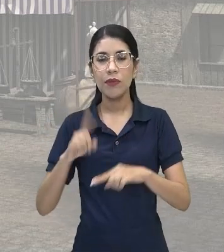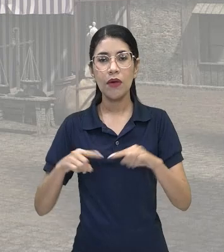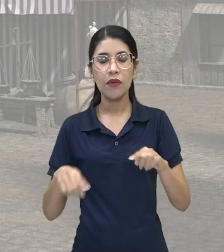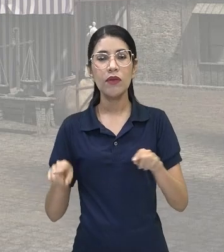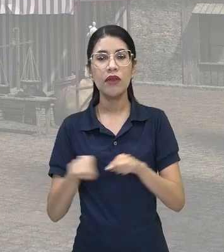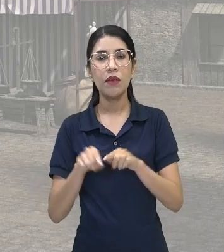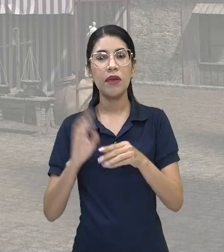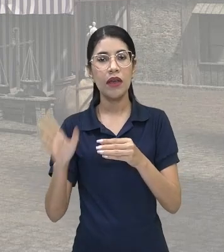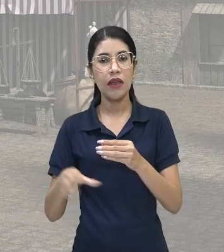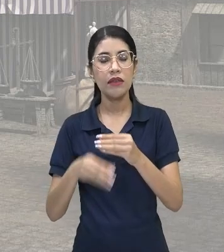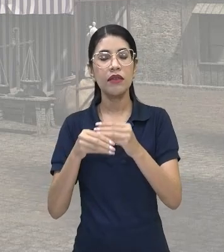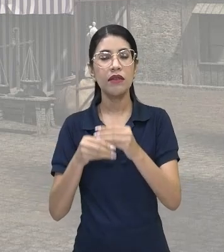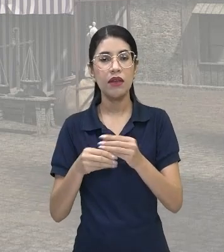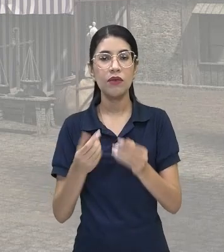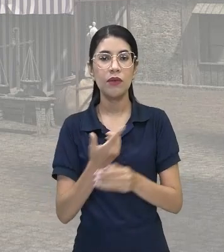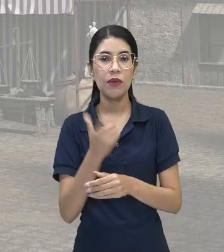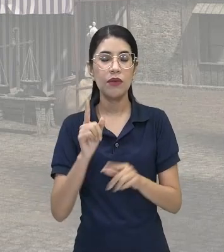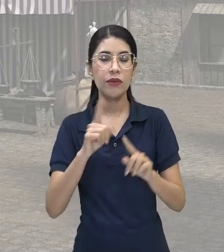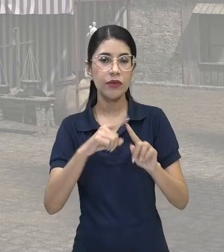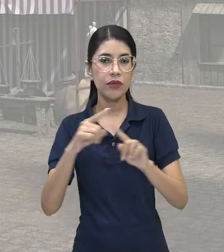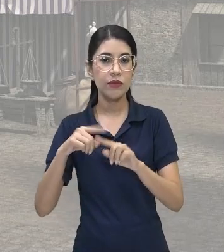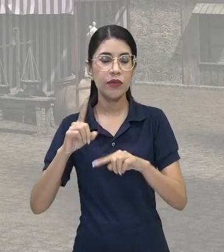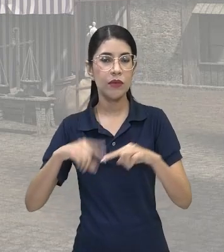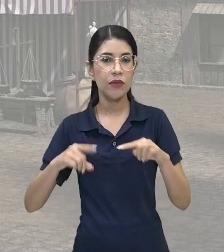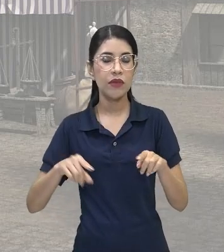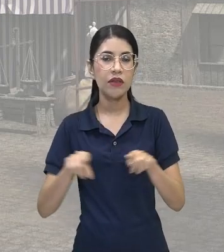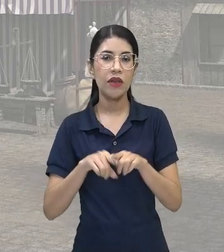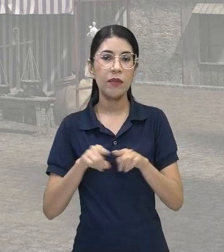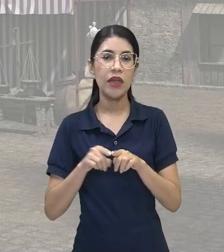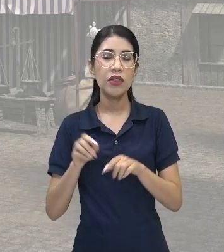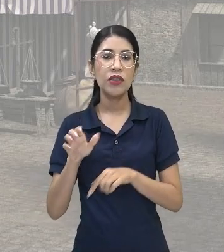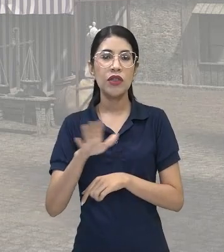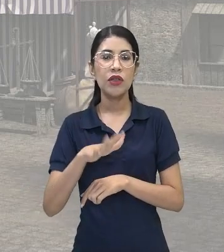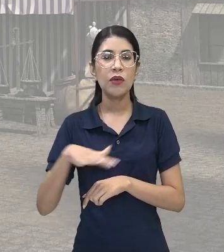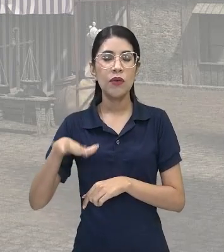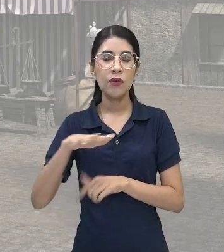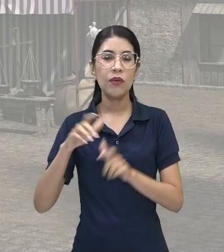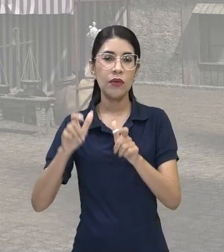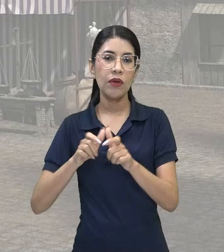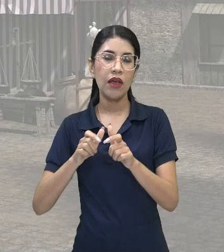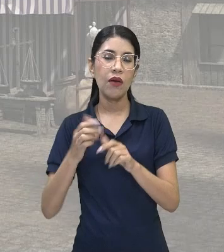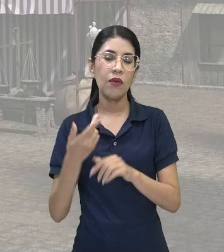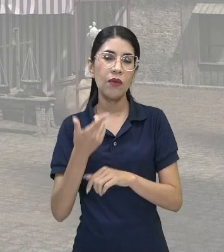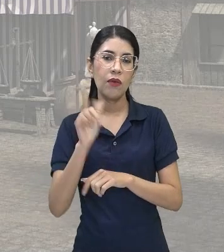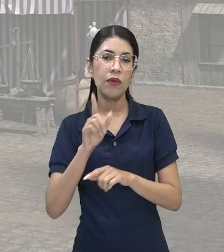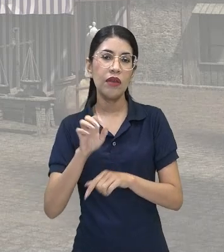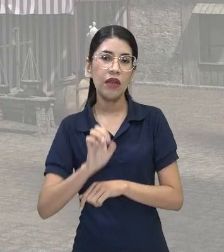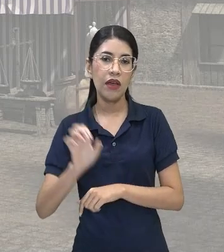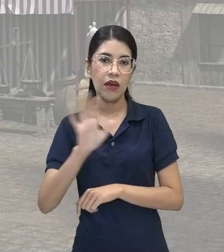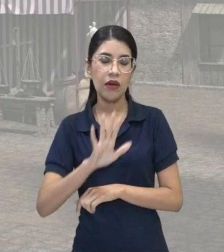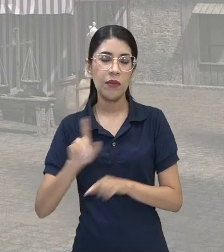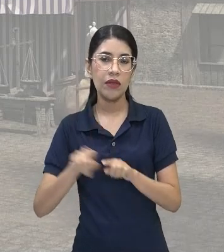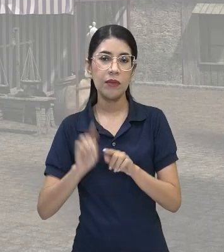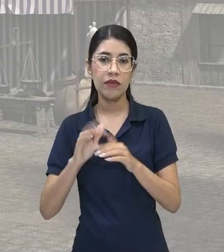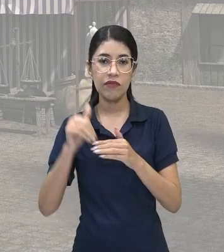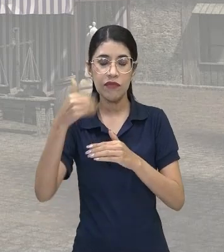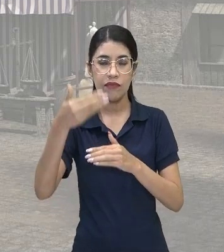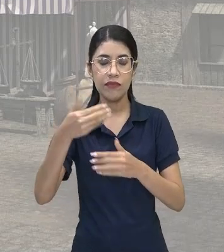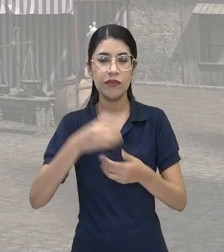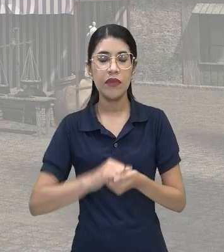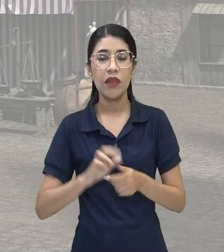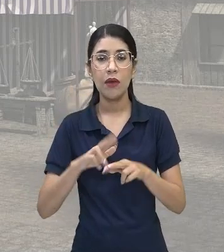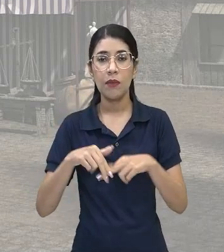outros produtos mais elaborados que vinham de outra parte do mundo, além da Europa. Foi nesse momento, então, que o europeu